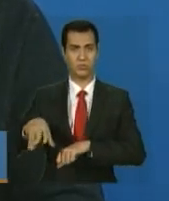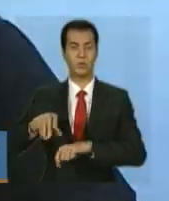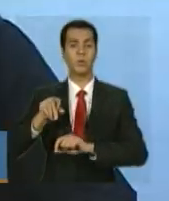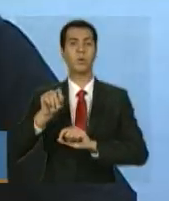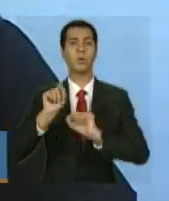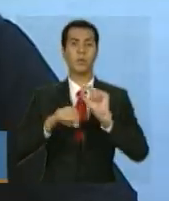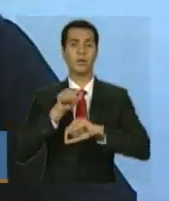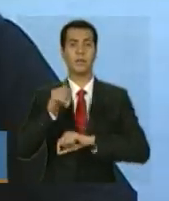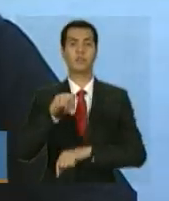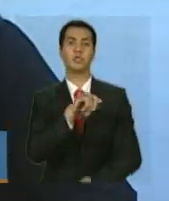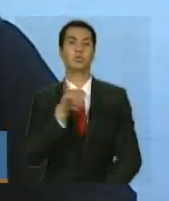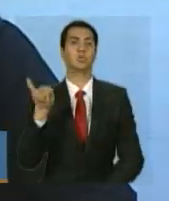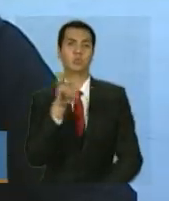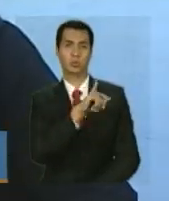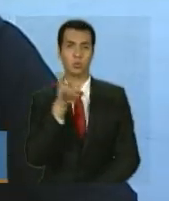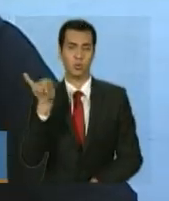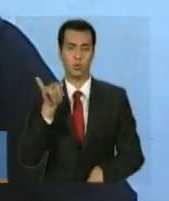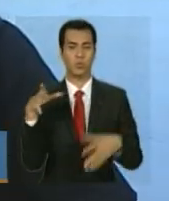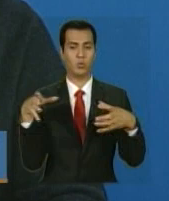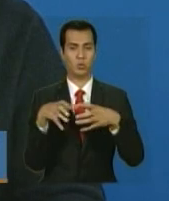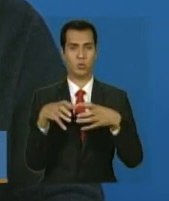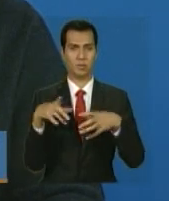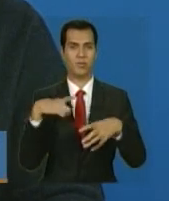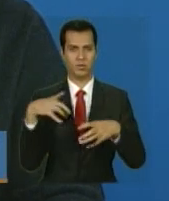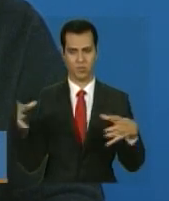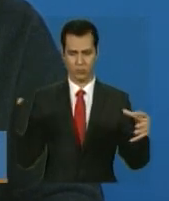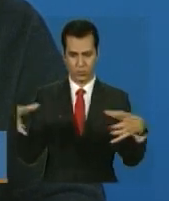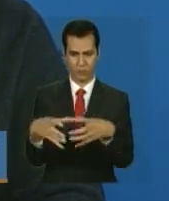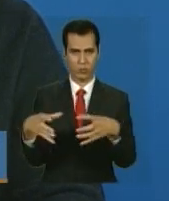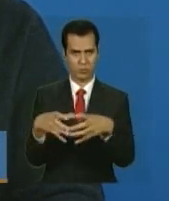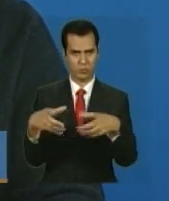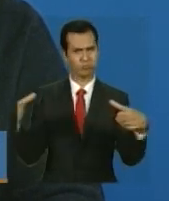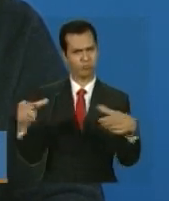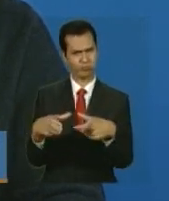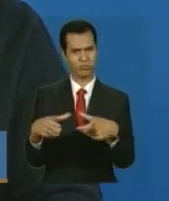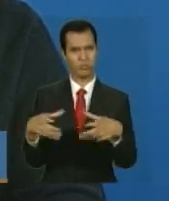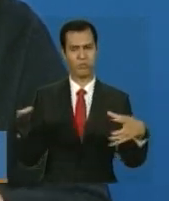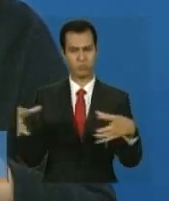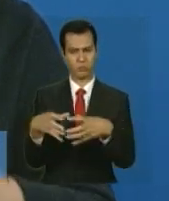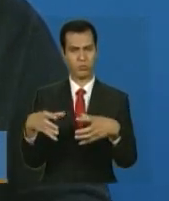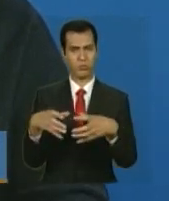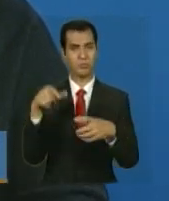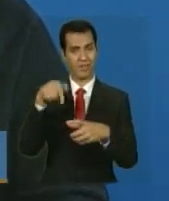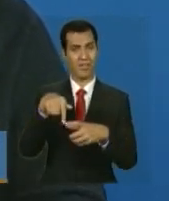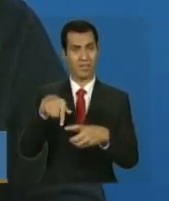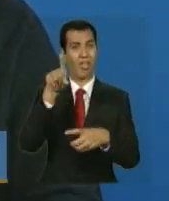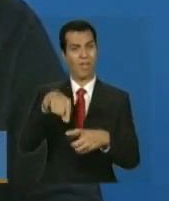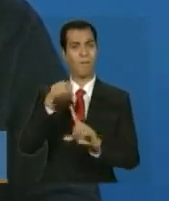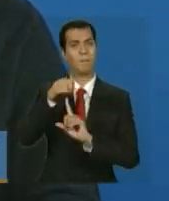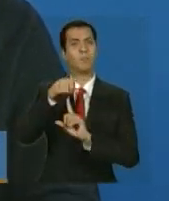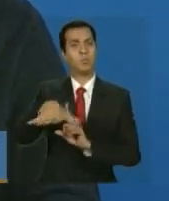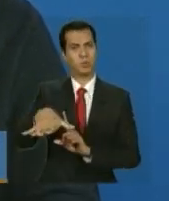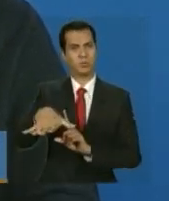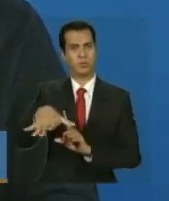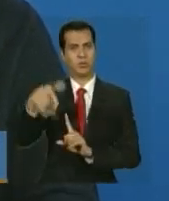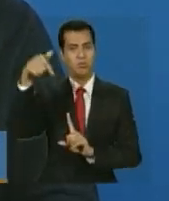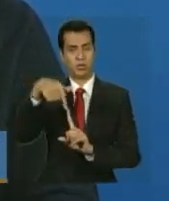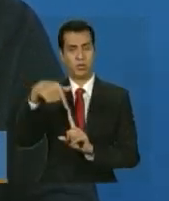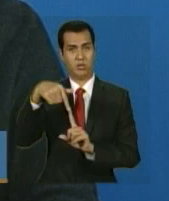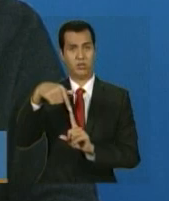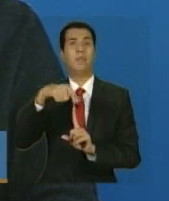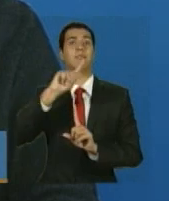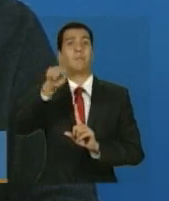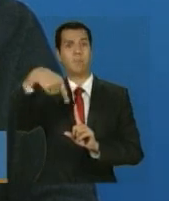multiplicadores. Capacita-se um número reduzido de pessoas que repassam, então, essas aulas aos